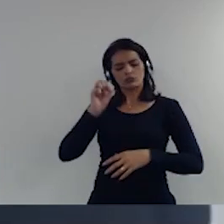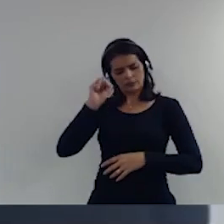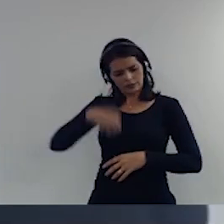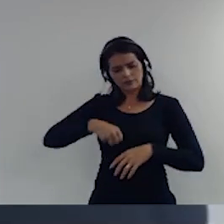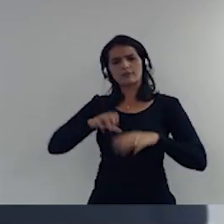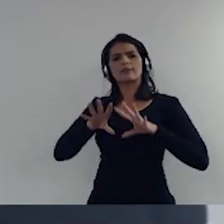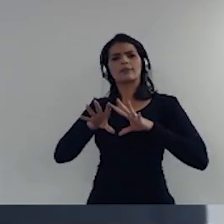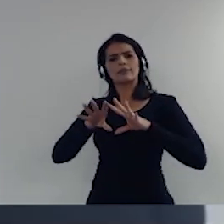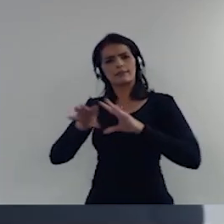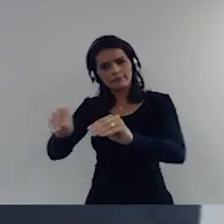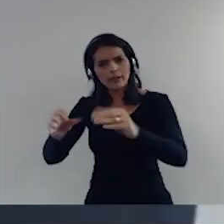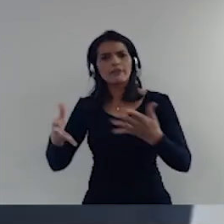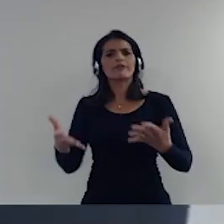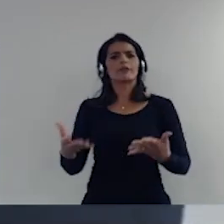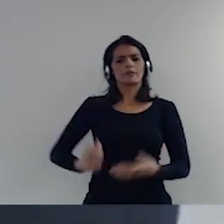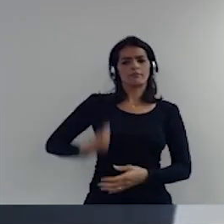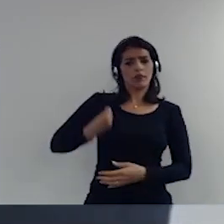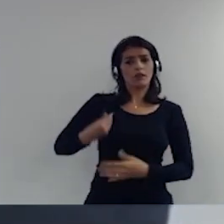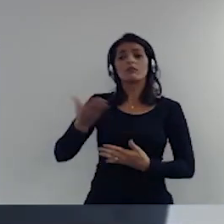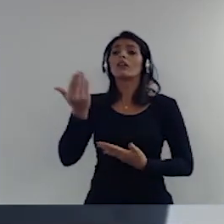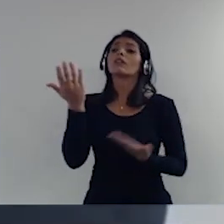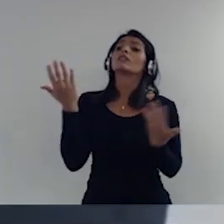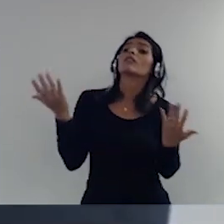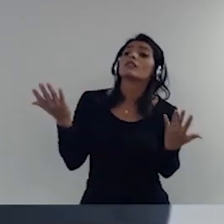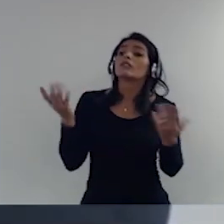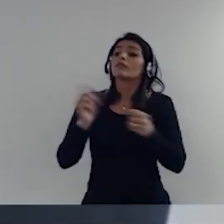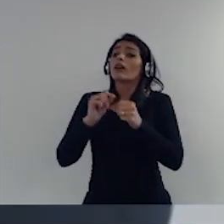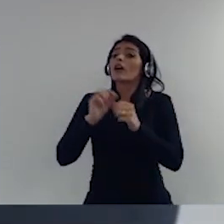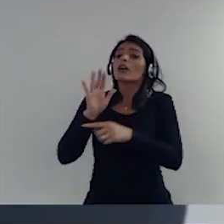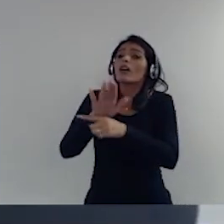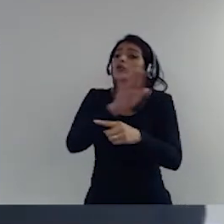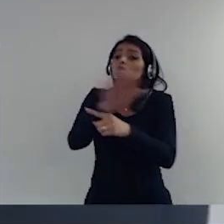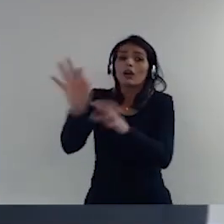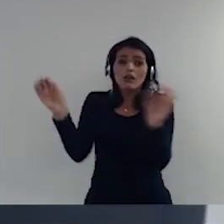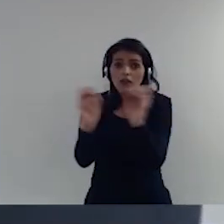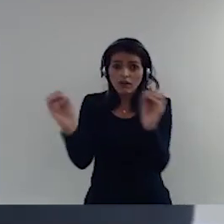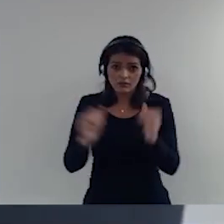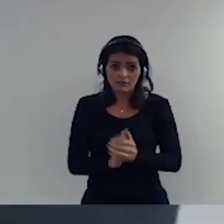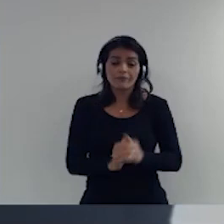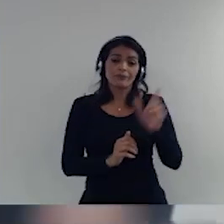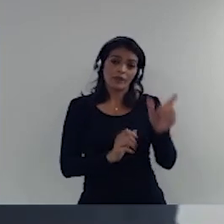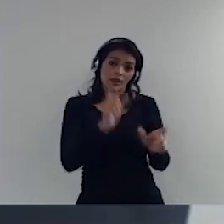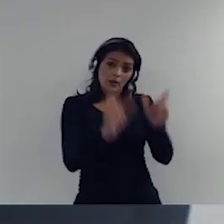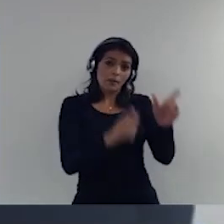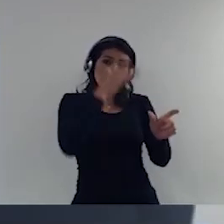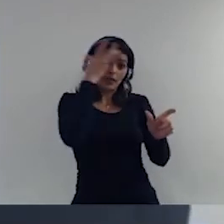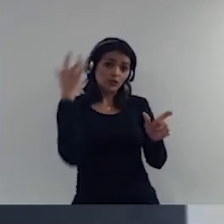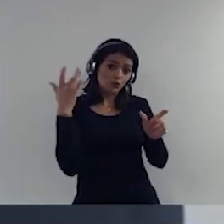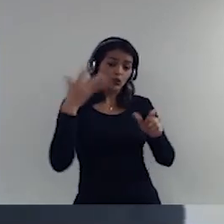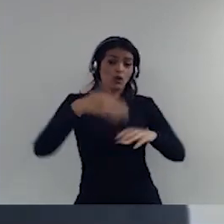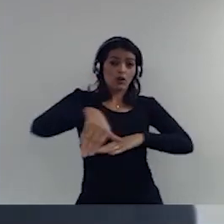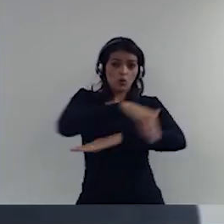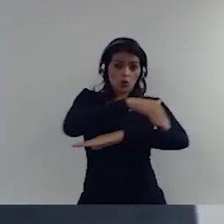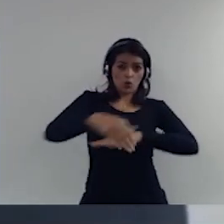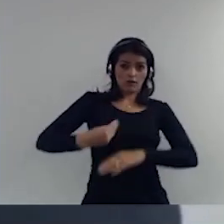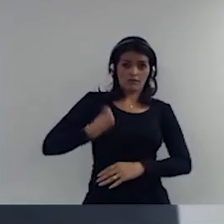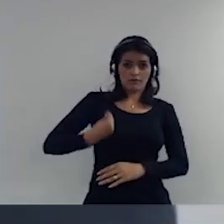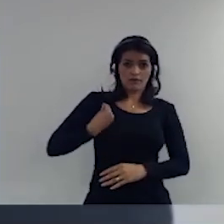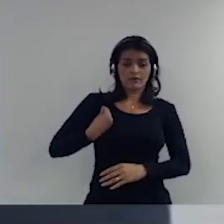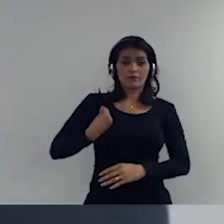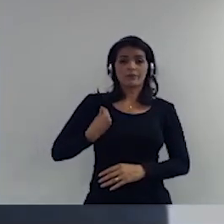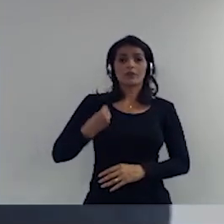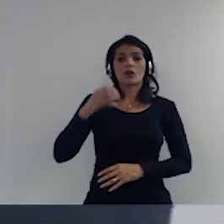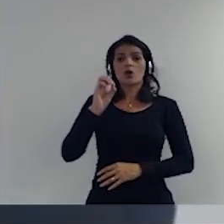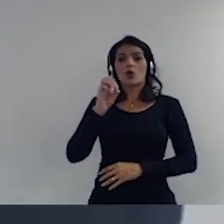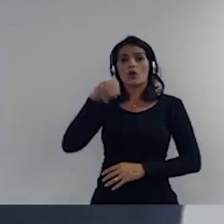está se esgotando, a questão das pessoas em situação de rua. Qual é a grande orientação da Organização Mundial